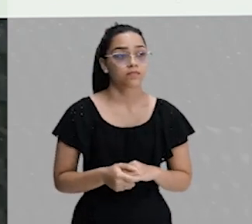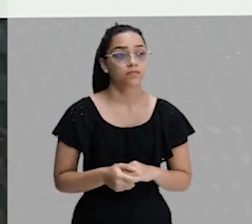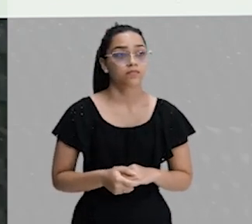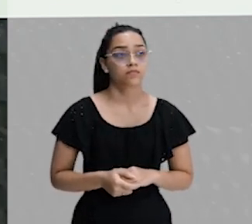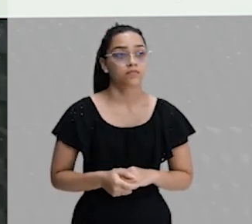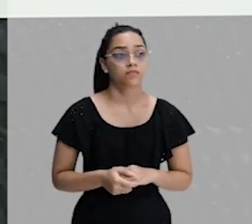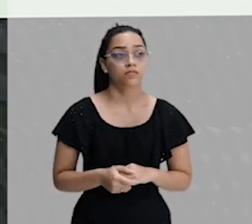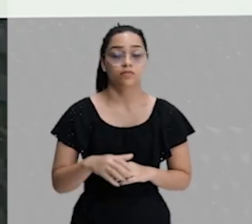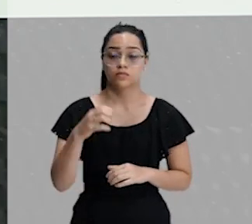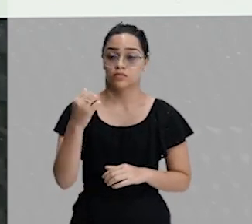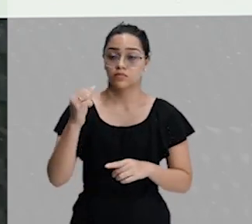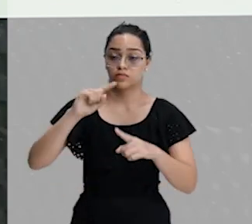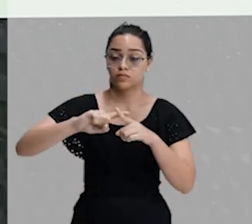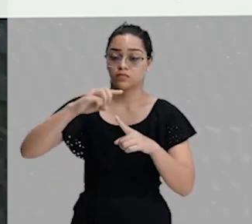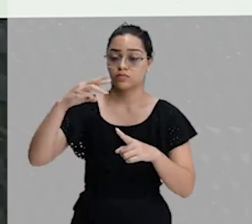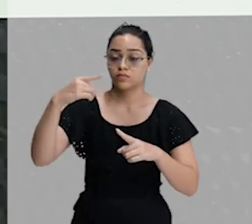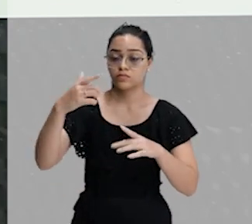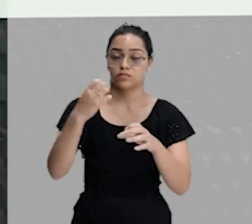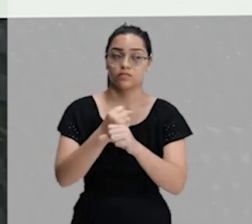192.